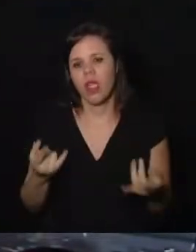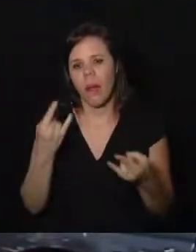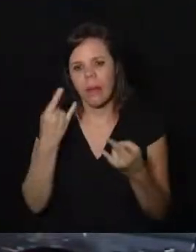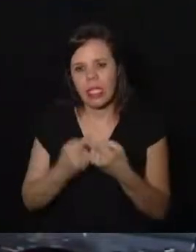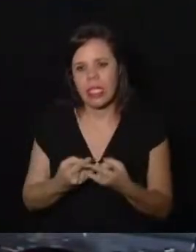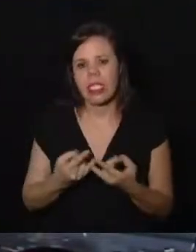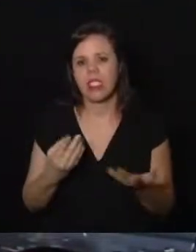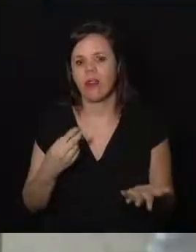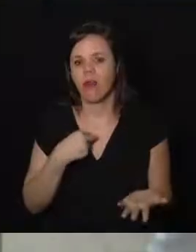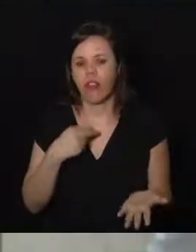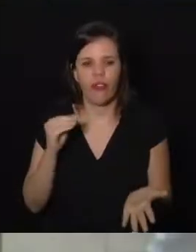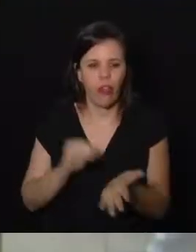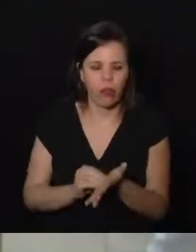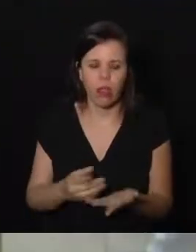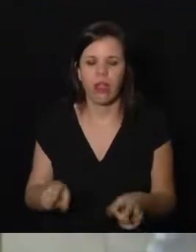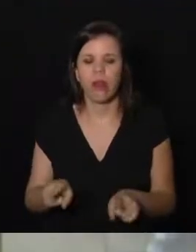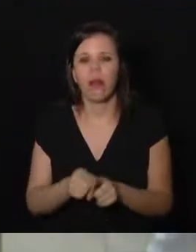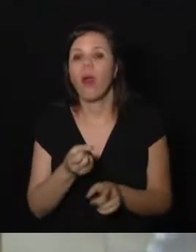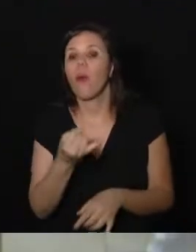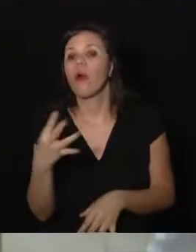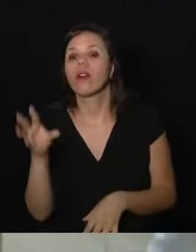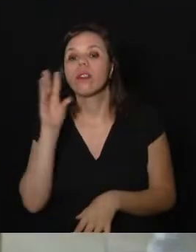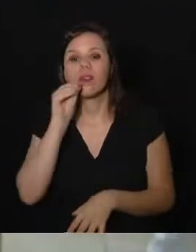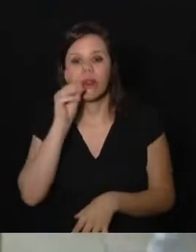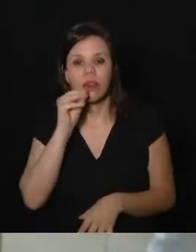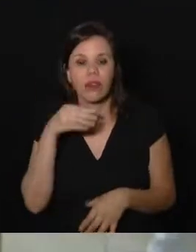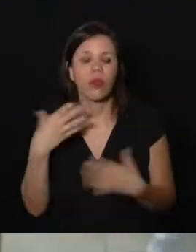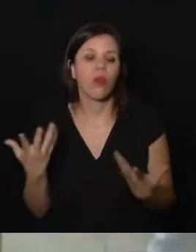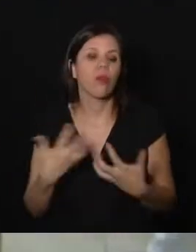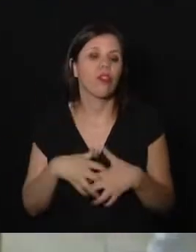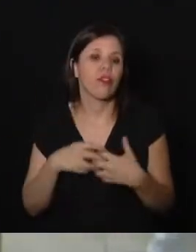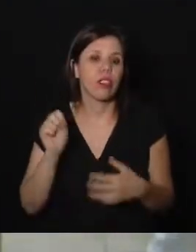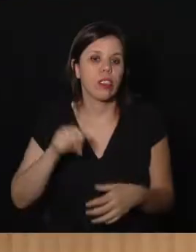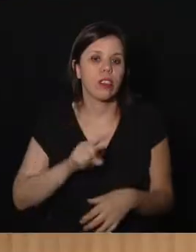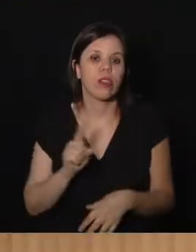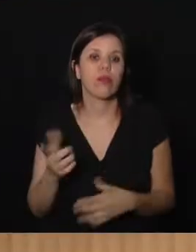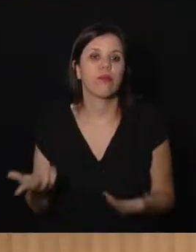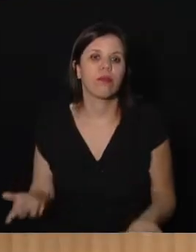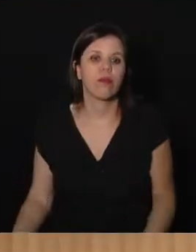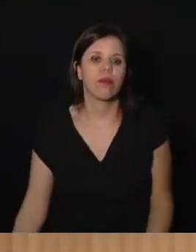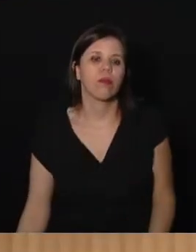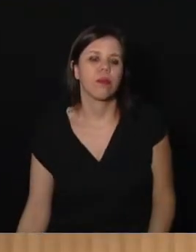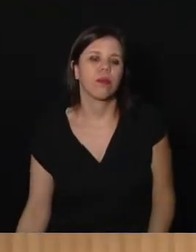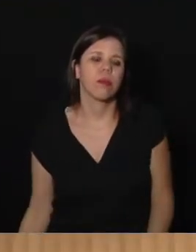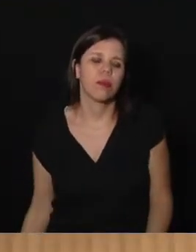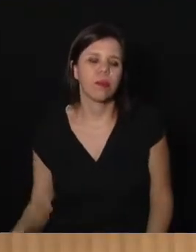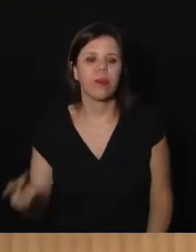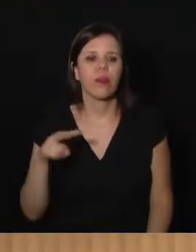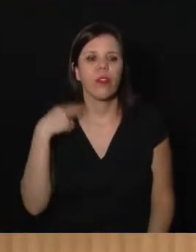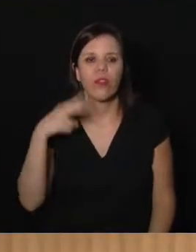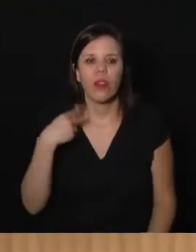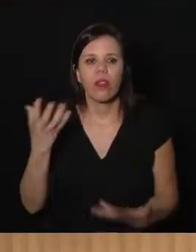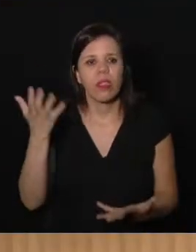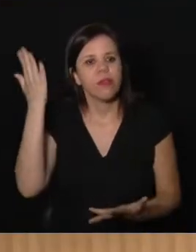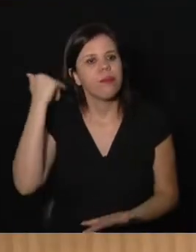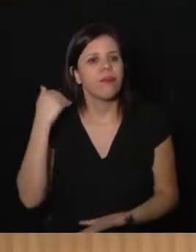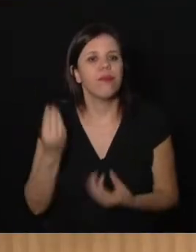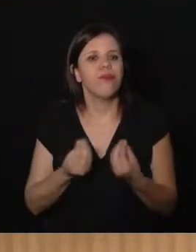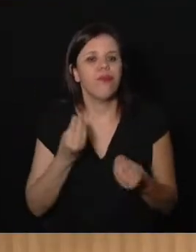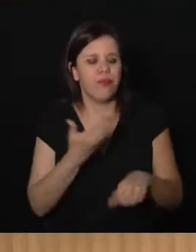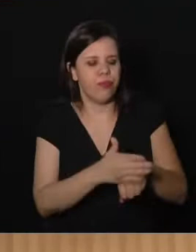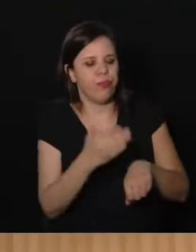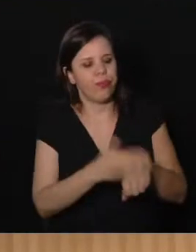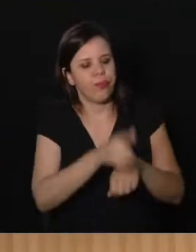número de funcionários, para saber como está funcionando o centro de referência. O parlamentar ainda quer saber como é o treinamento